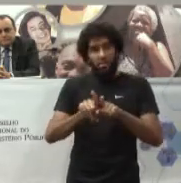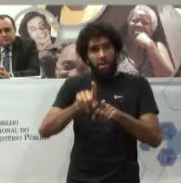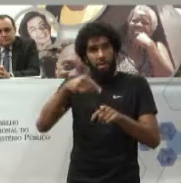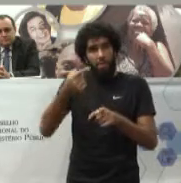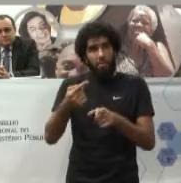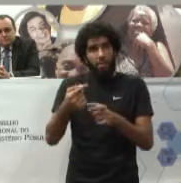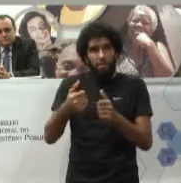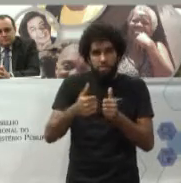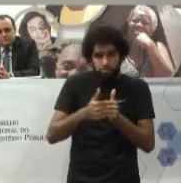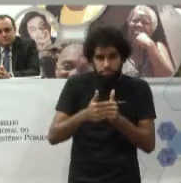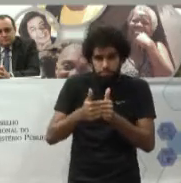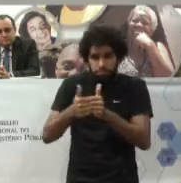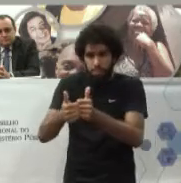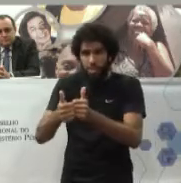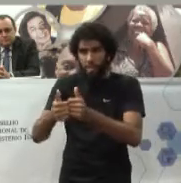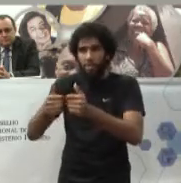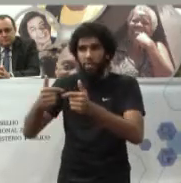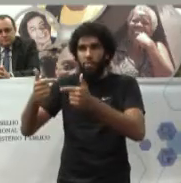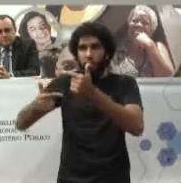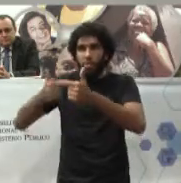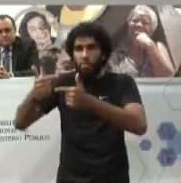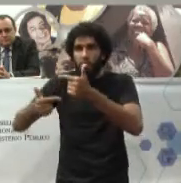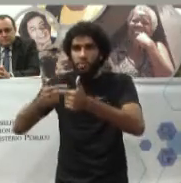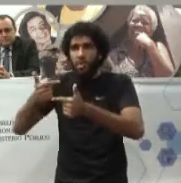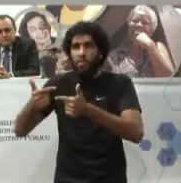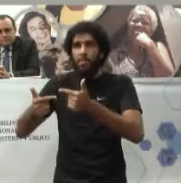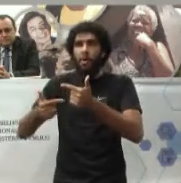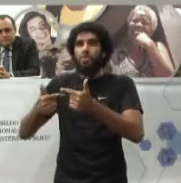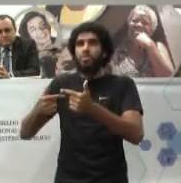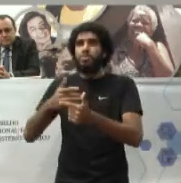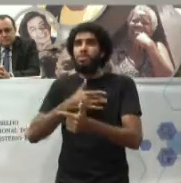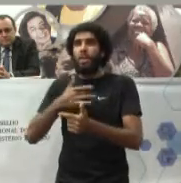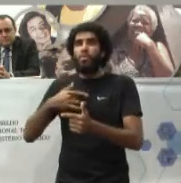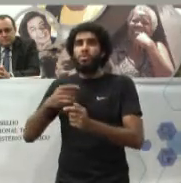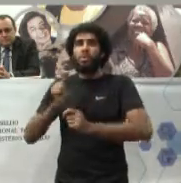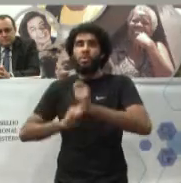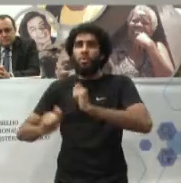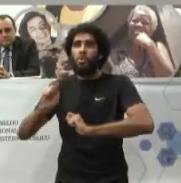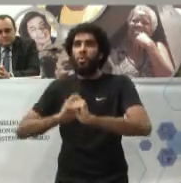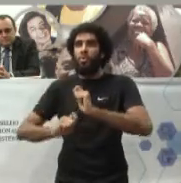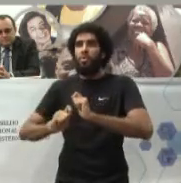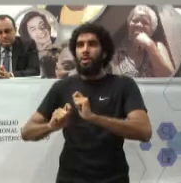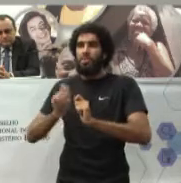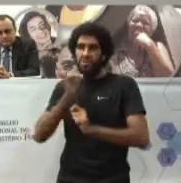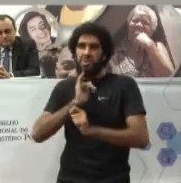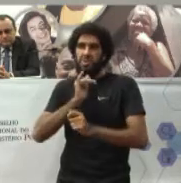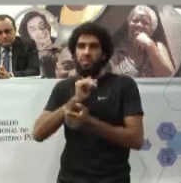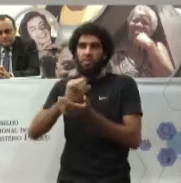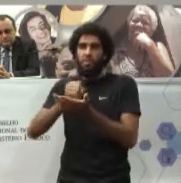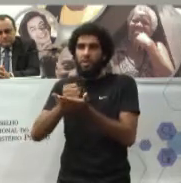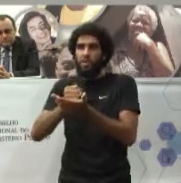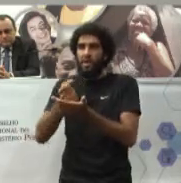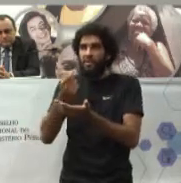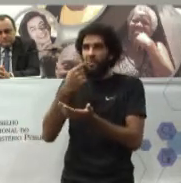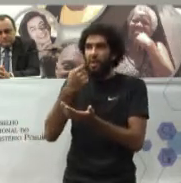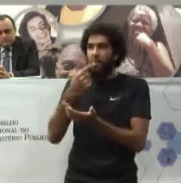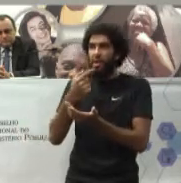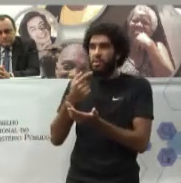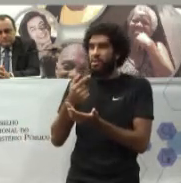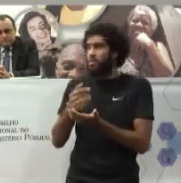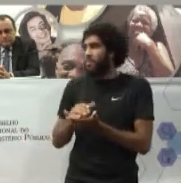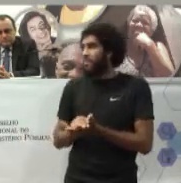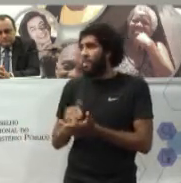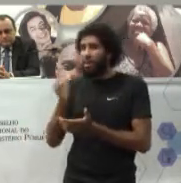com o debate da atividade econômica saúde é justamente essa da farmácia pra partir dela